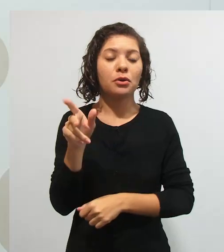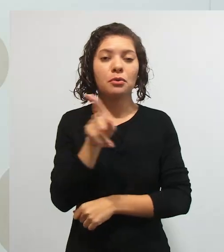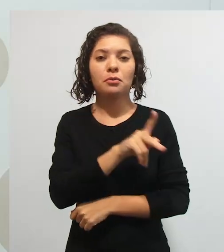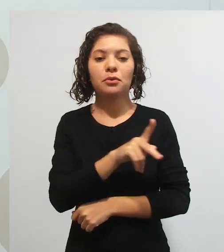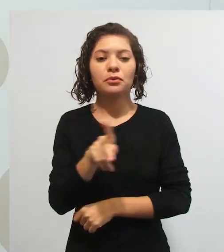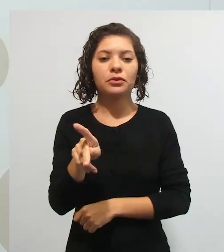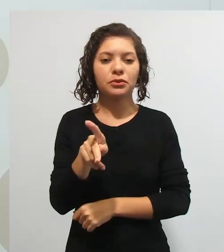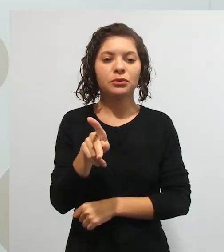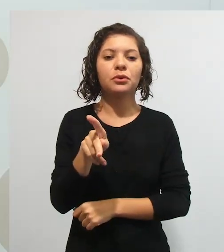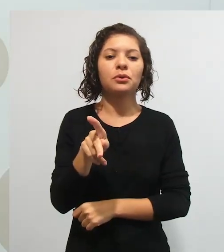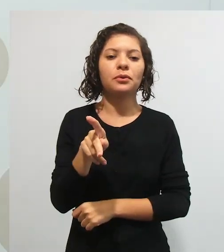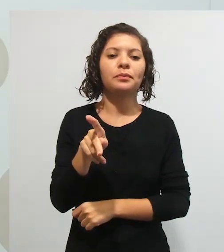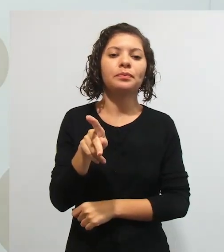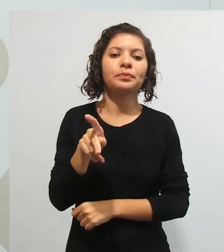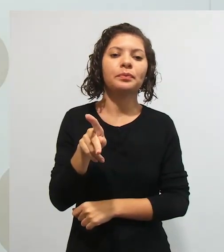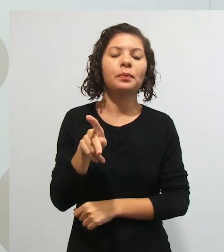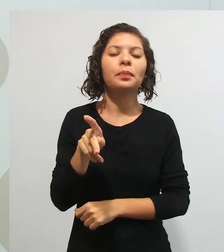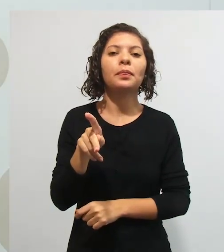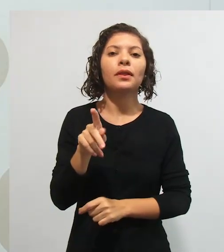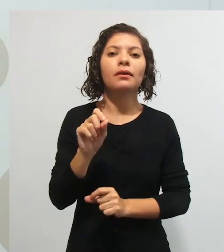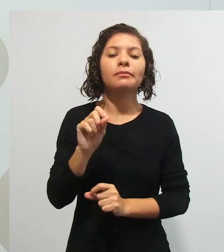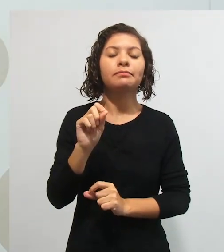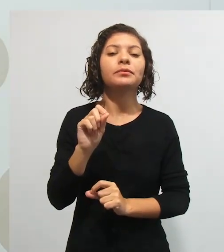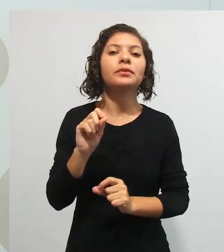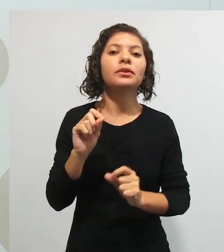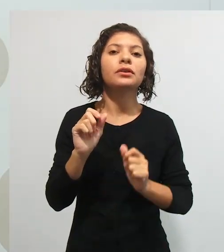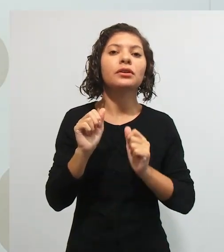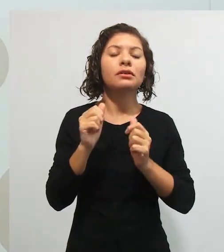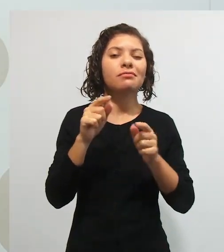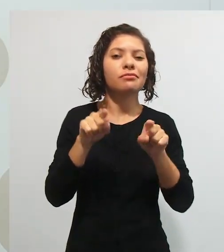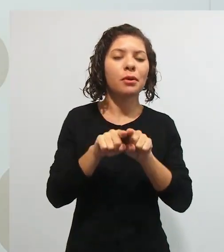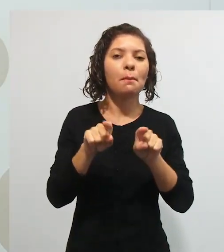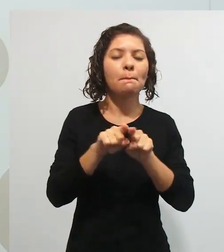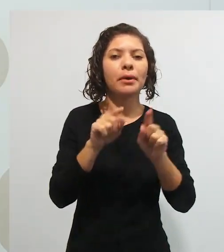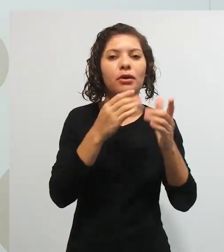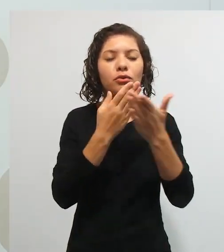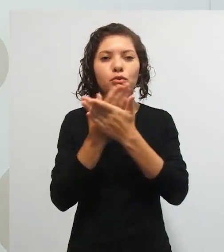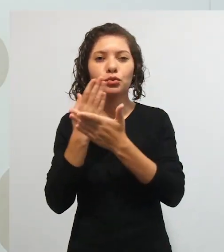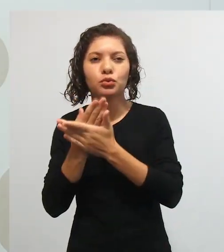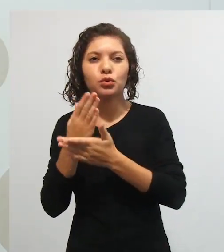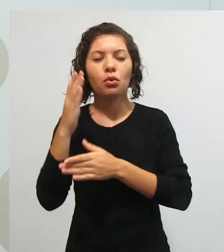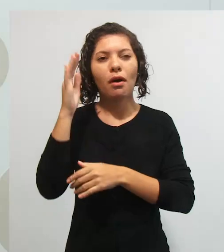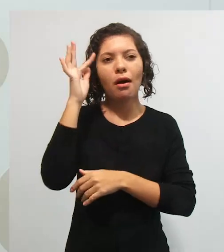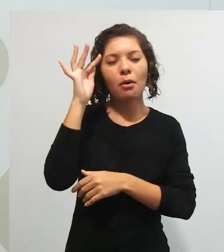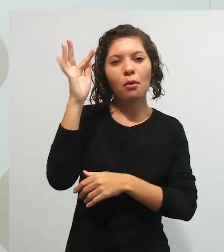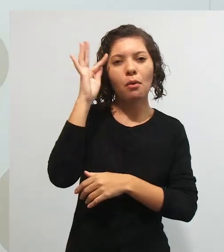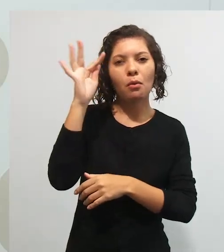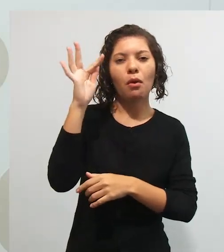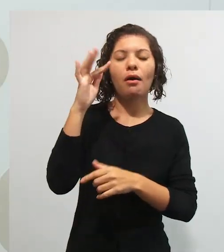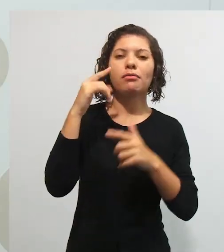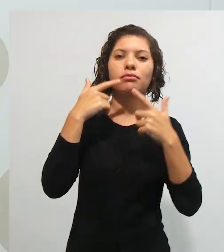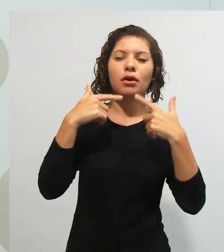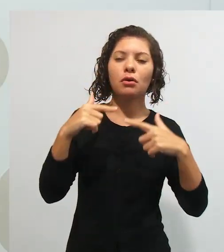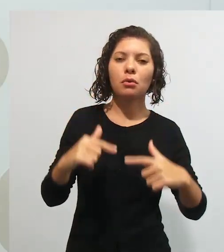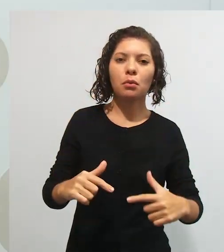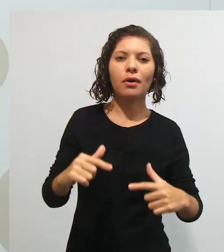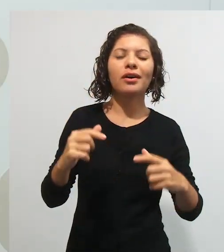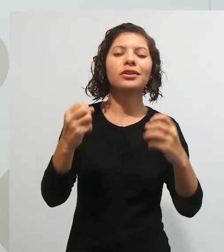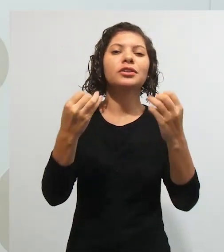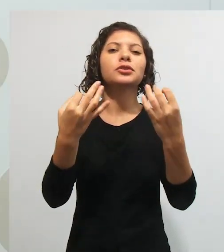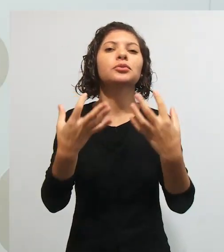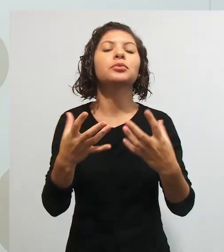foi orientador de doutorado do professor Moisés, né, que também estuda os filósofos da linguagem, ele